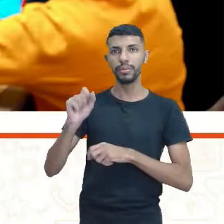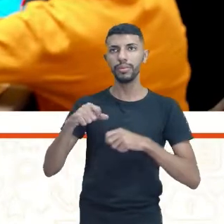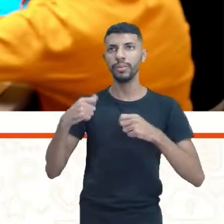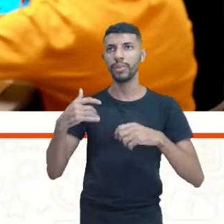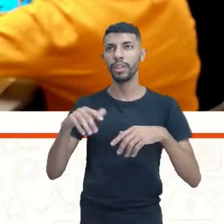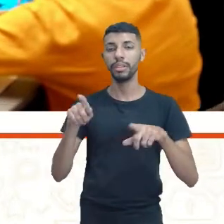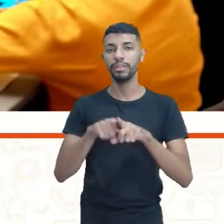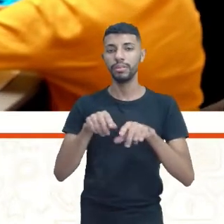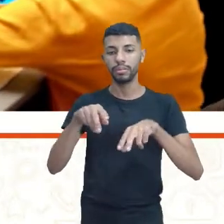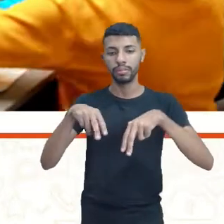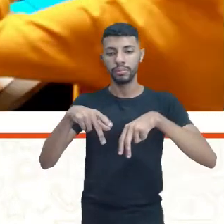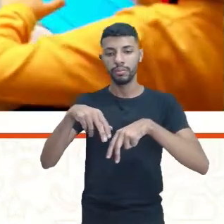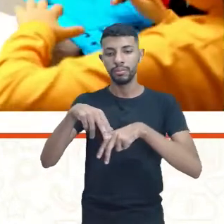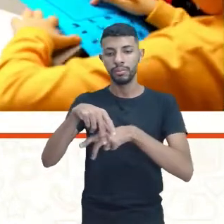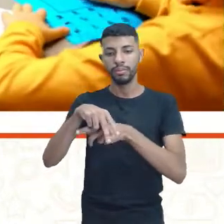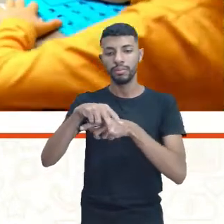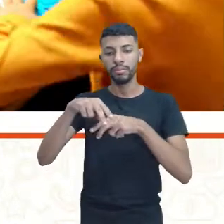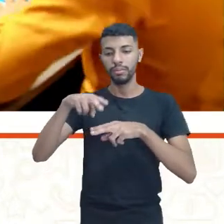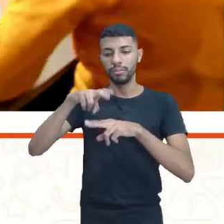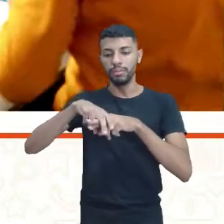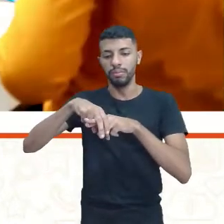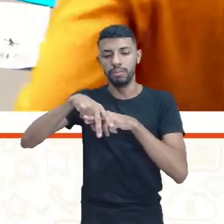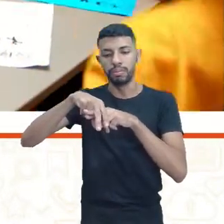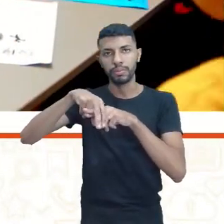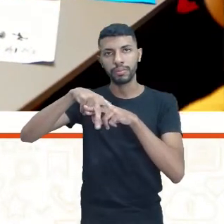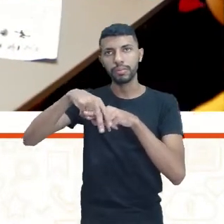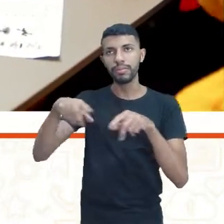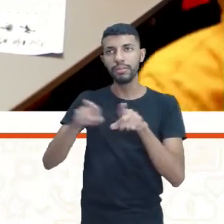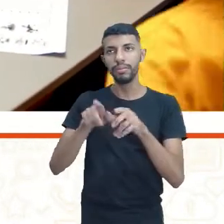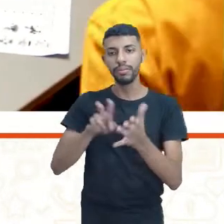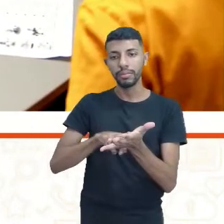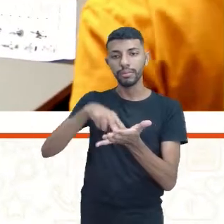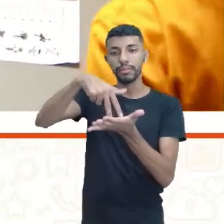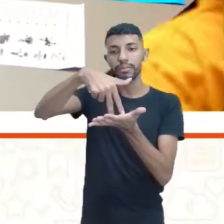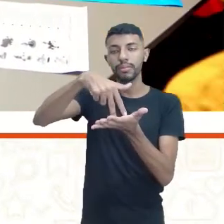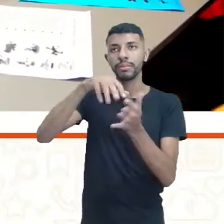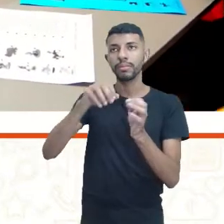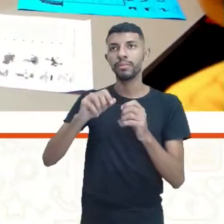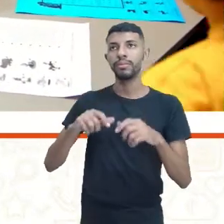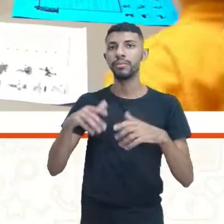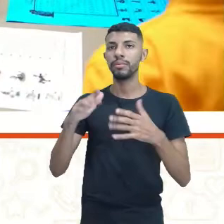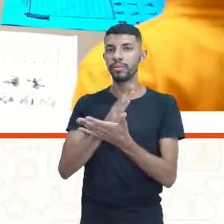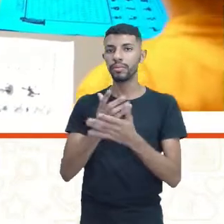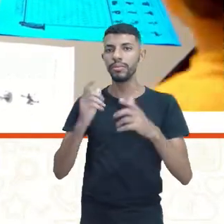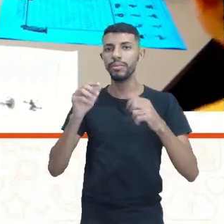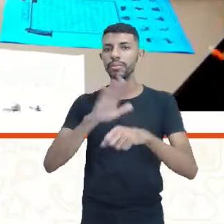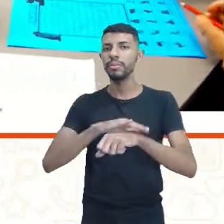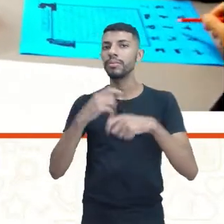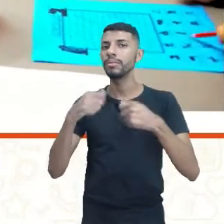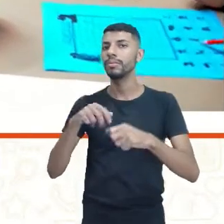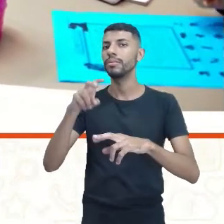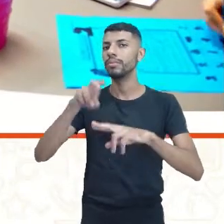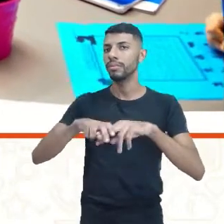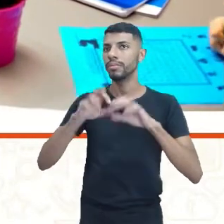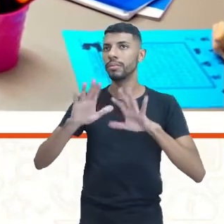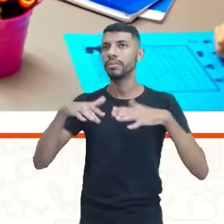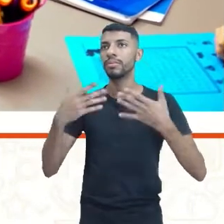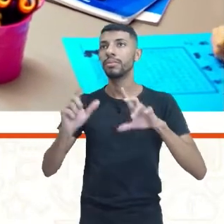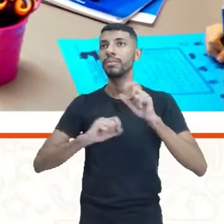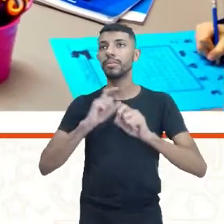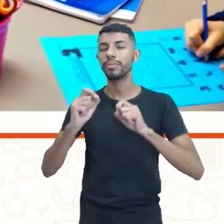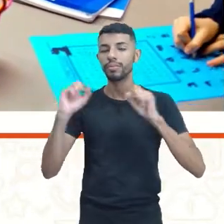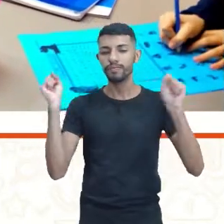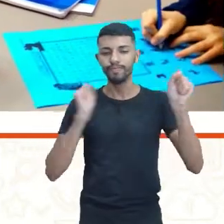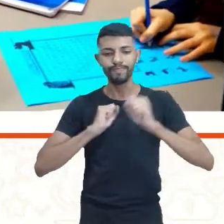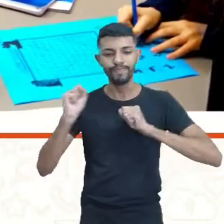Balançar as pernas enquanto estão sentados, levantar a cadeira nas situações em que eles deveriam estar sentados. Então, é uma